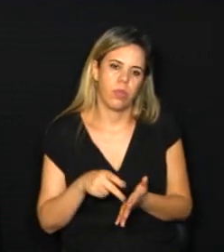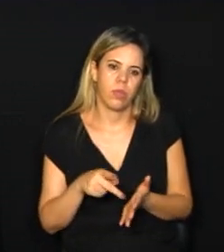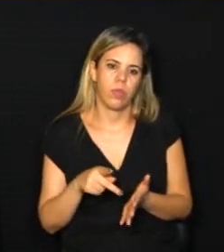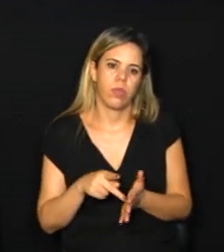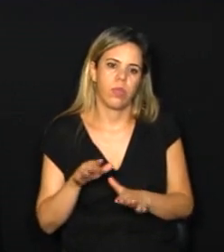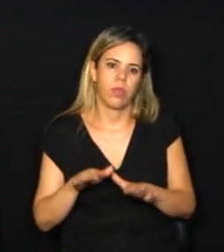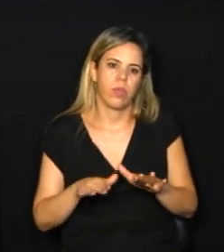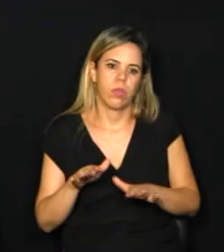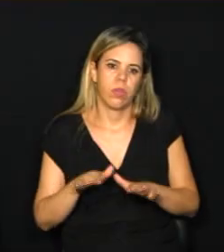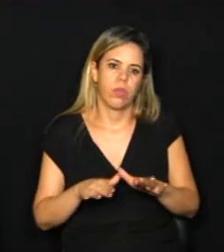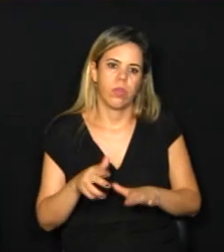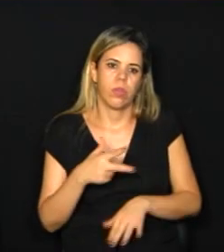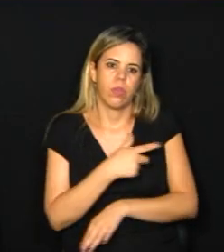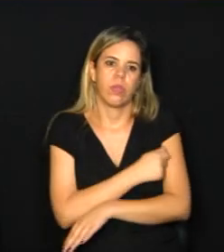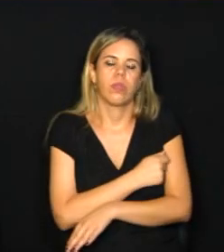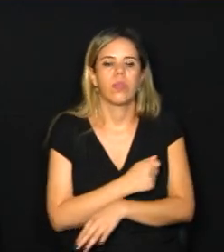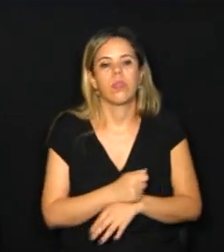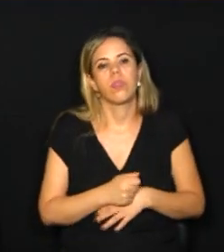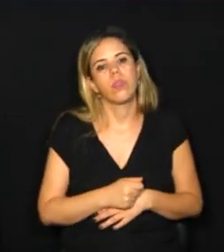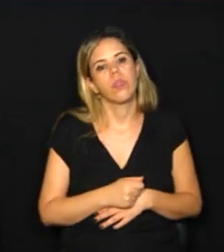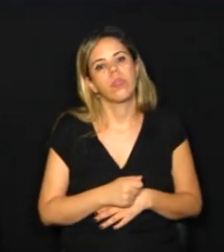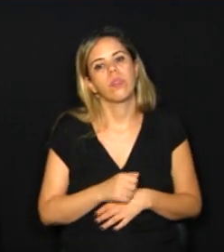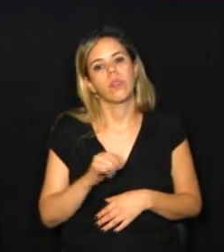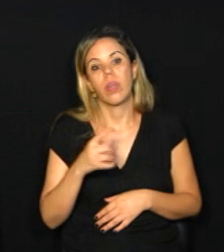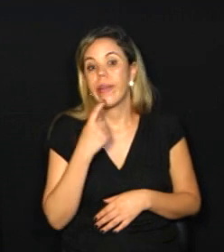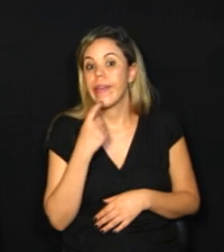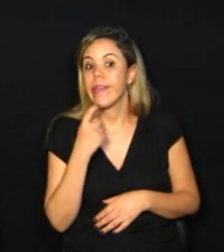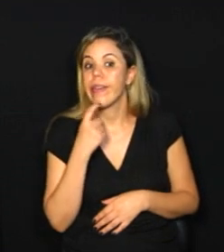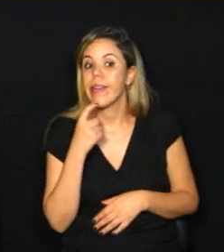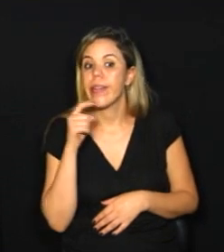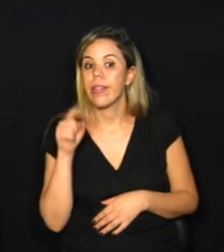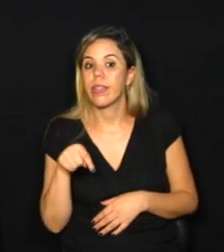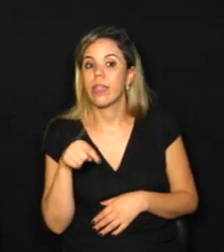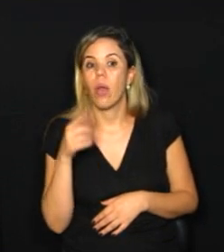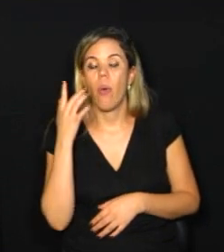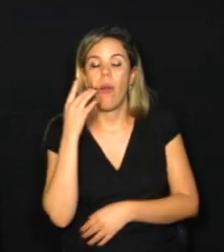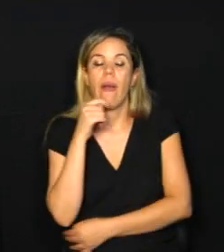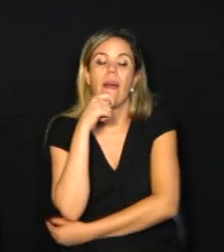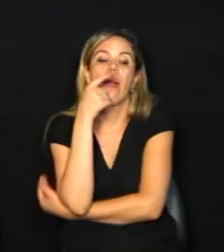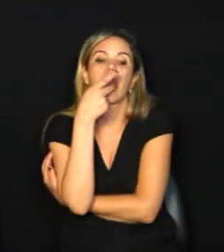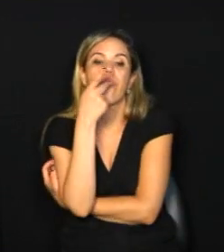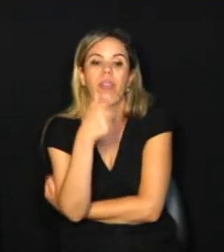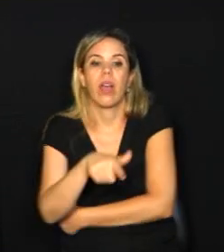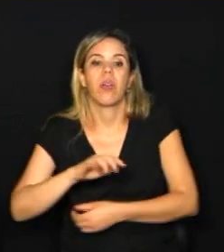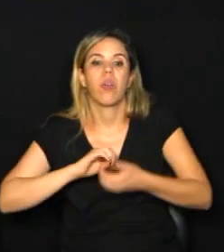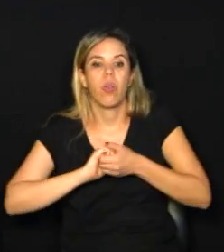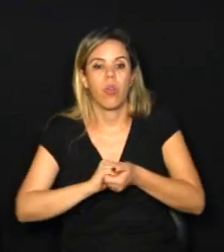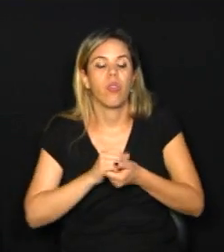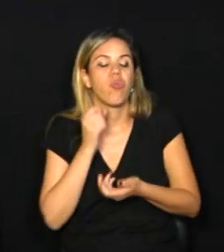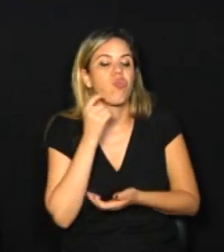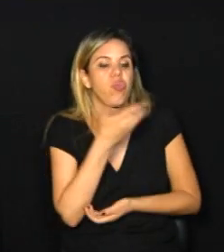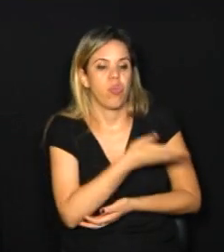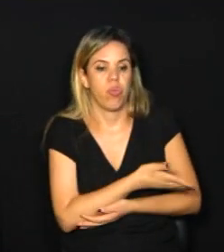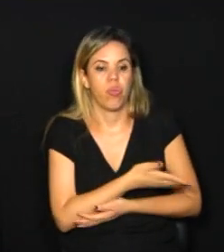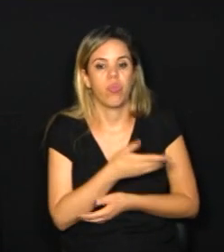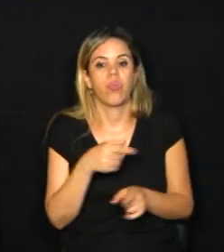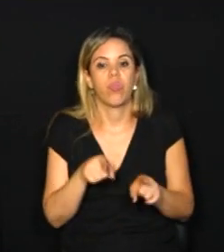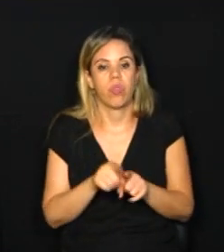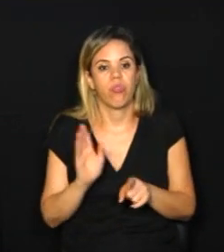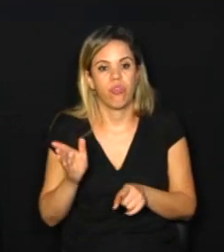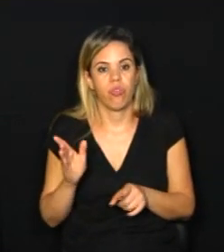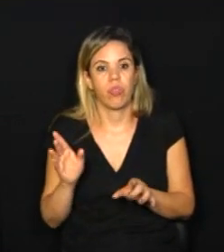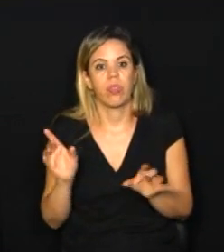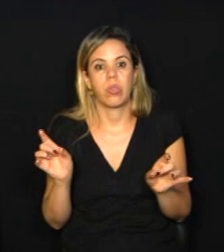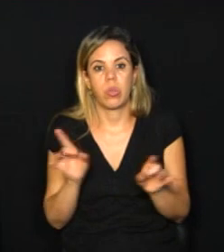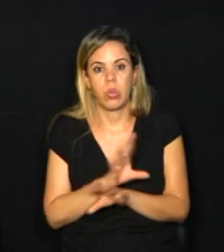vai depender do tipo de vacina. No caso de Campinas, eu aí, mais uma vez, cumprimento o Dr. Carmeno, a gente já está